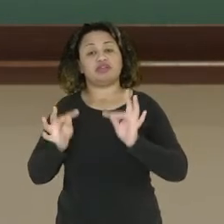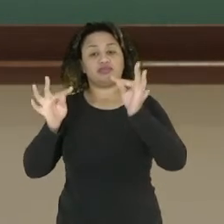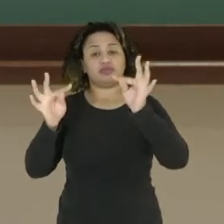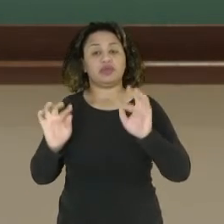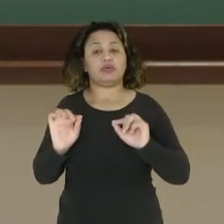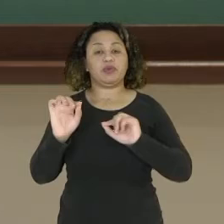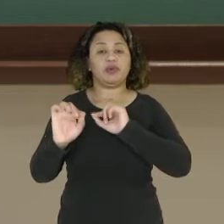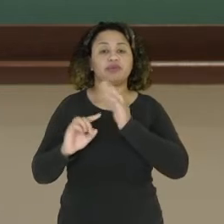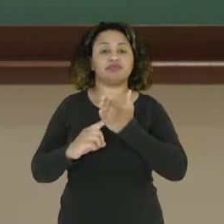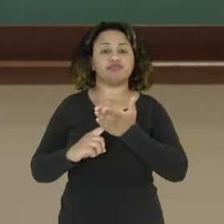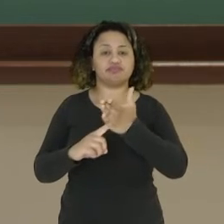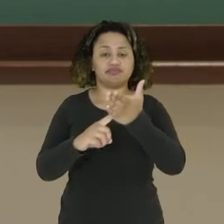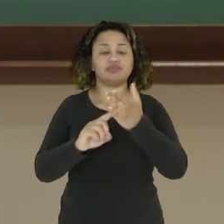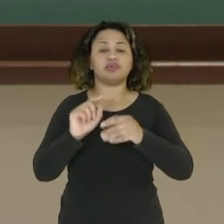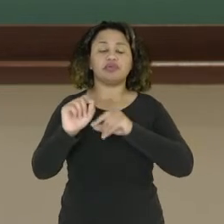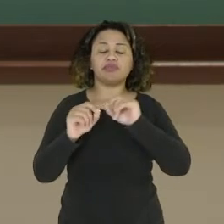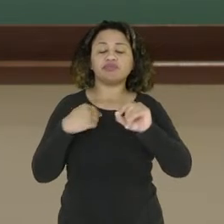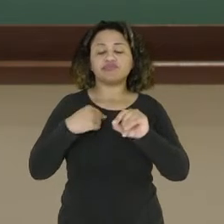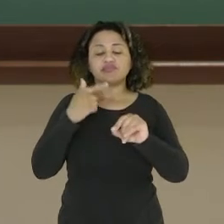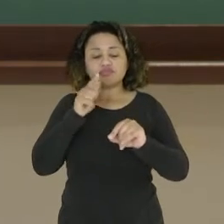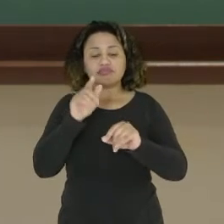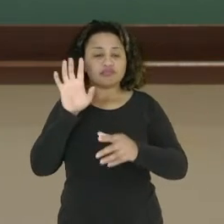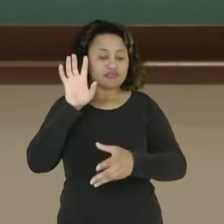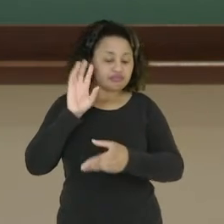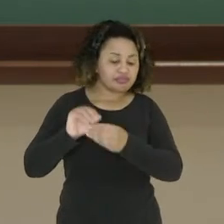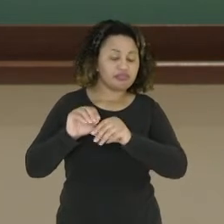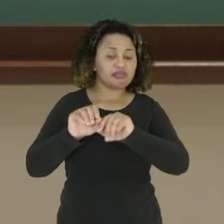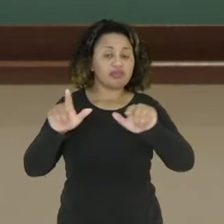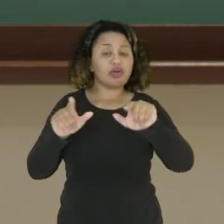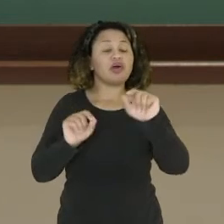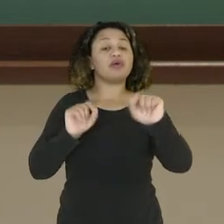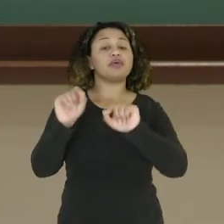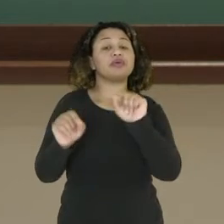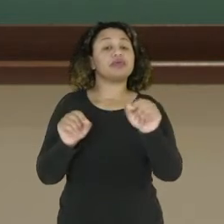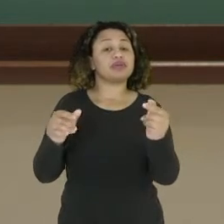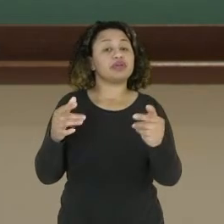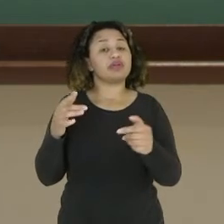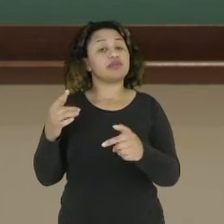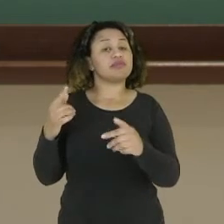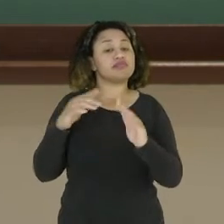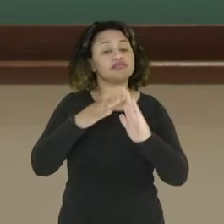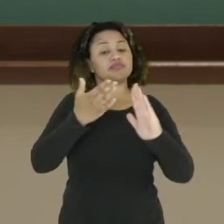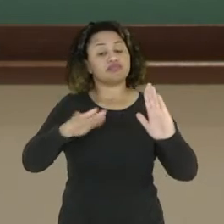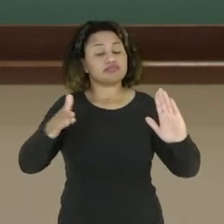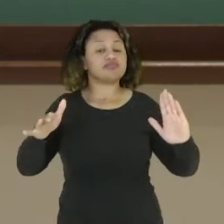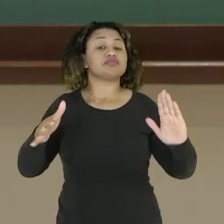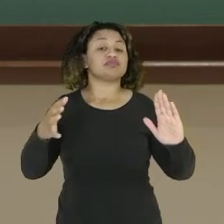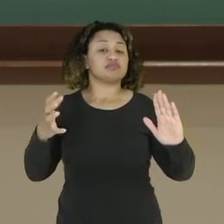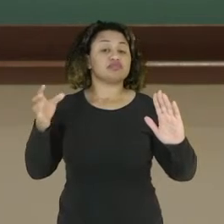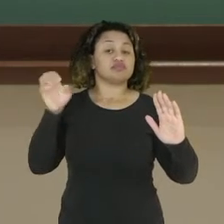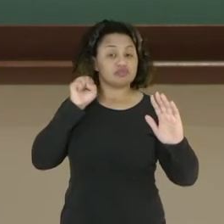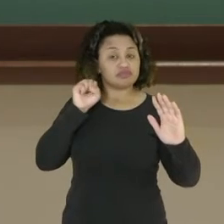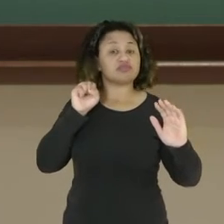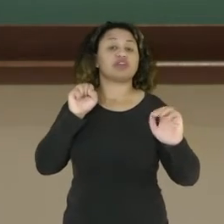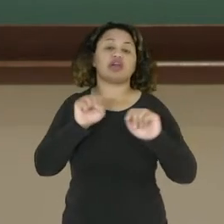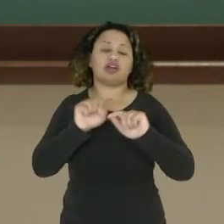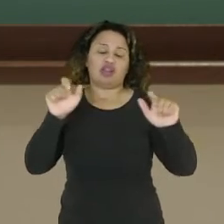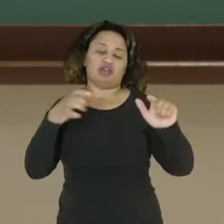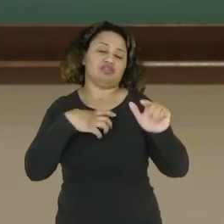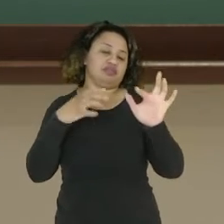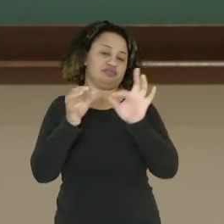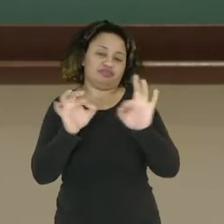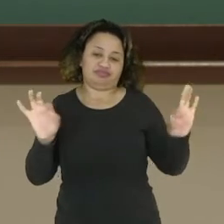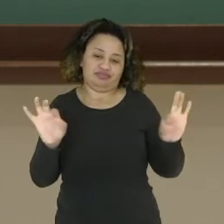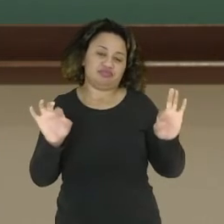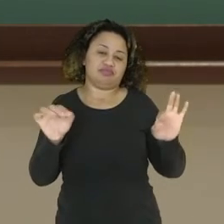para decodificar esse som. É claro que essa é uma maneira simples para você entender, né? Uma pessoa técnica,